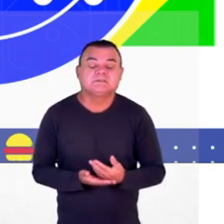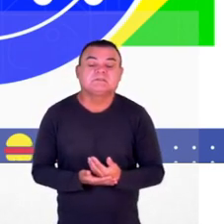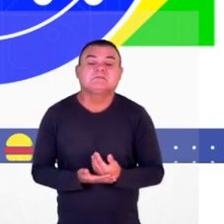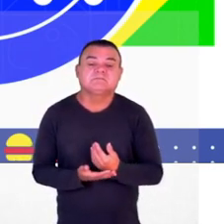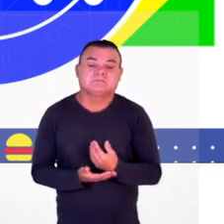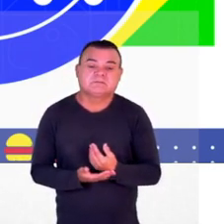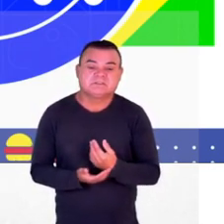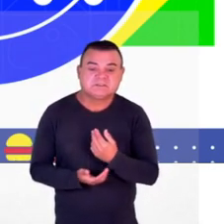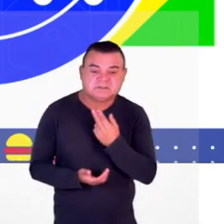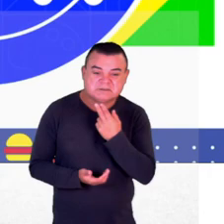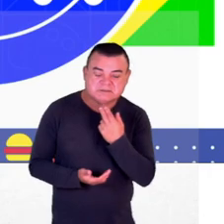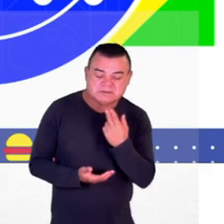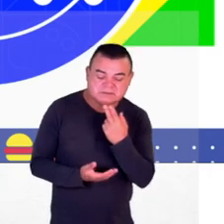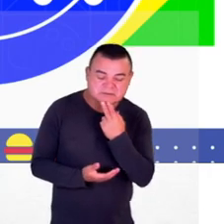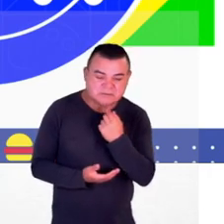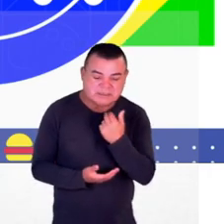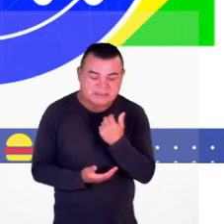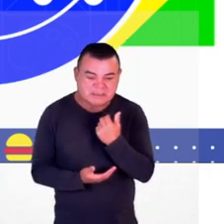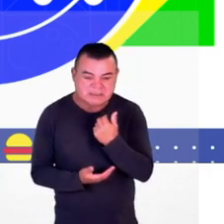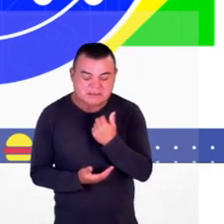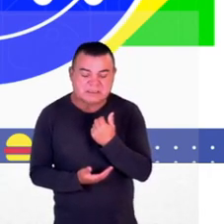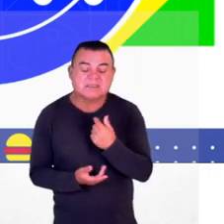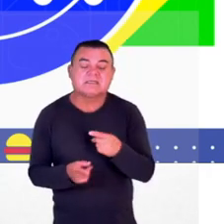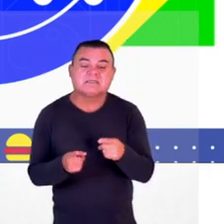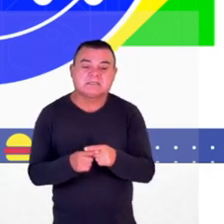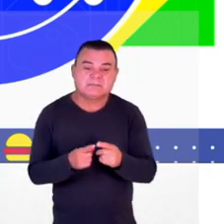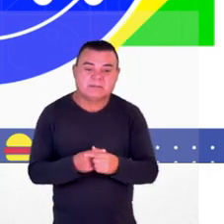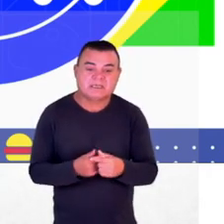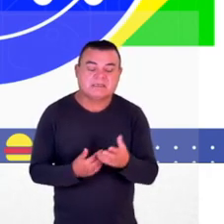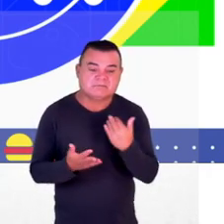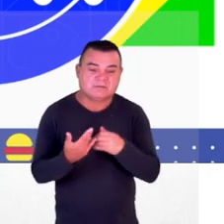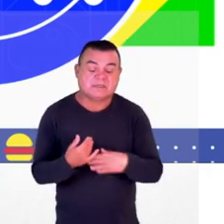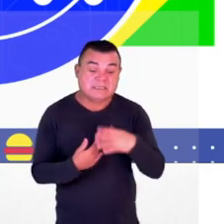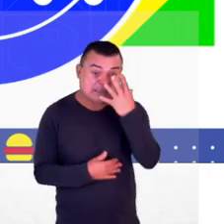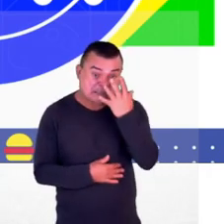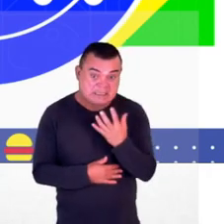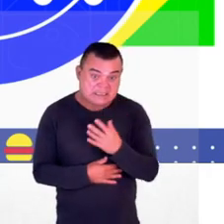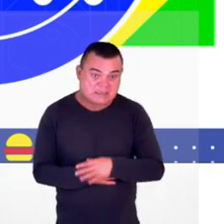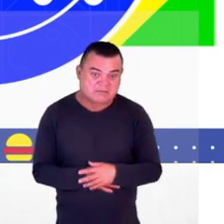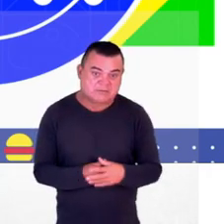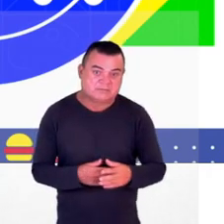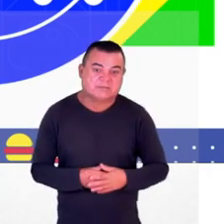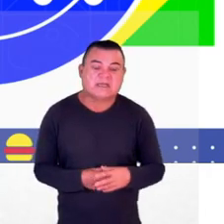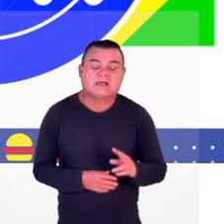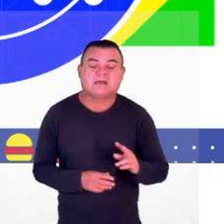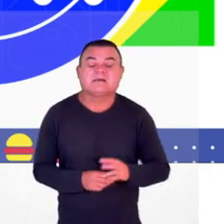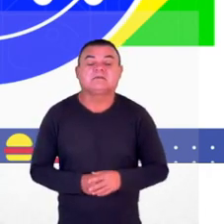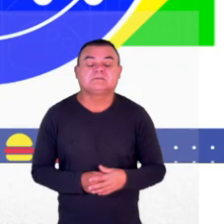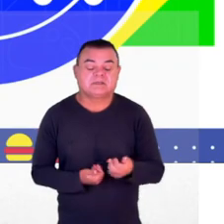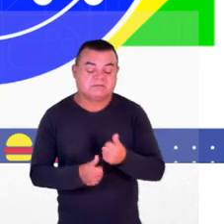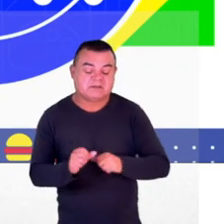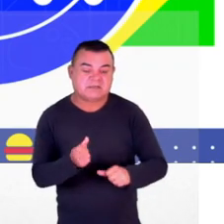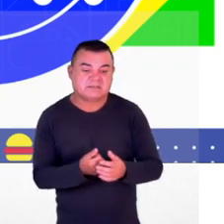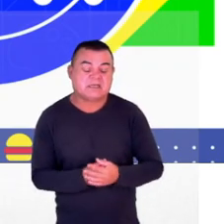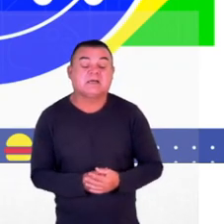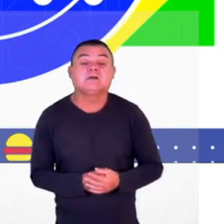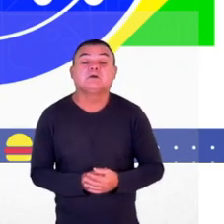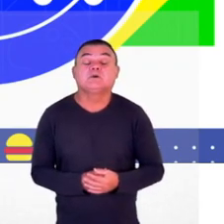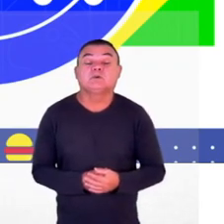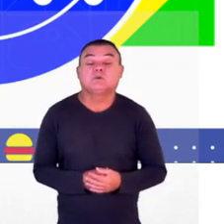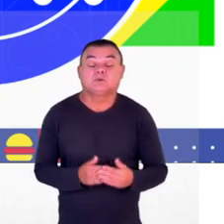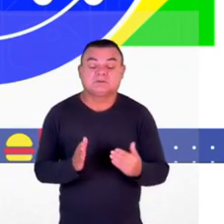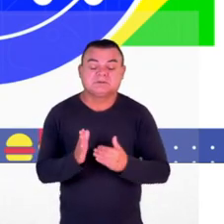de Quais são as formas os métodos indicadores para para se avaliar o nível de insegurança nos domicílios como